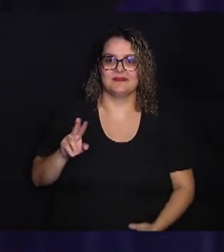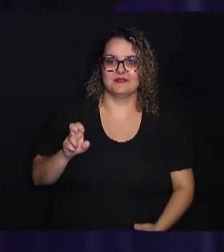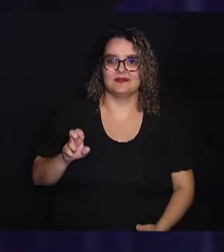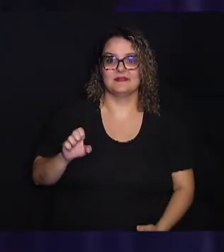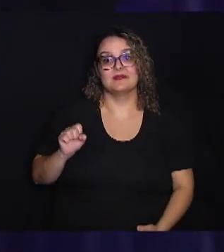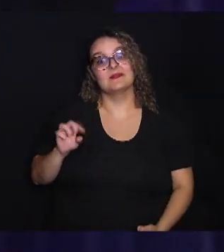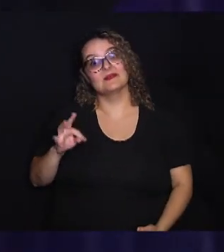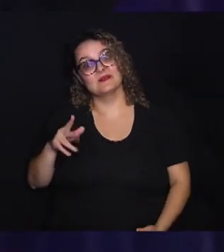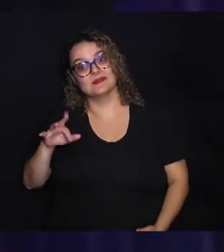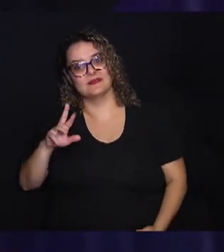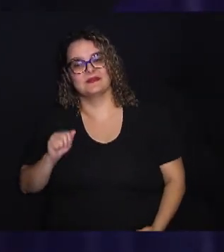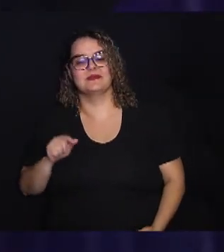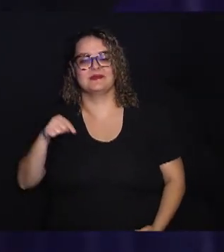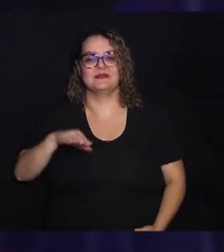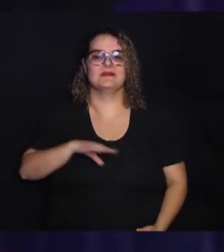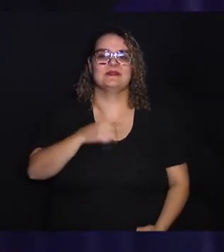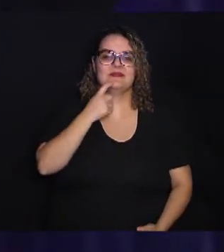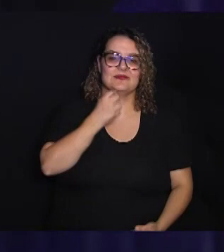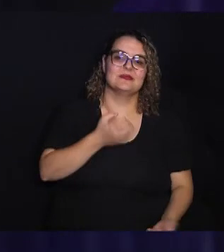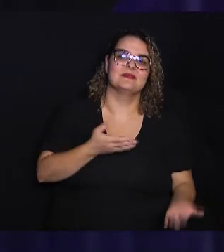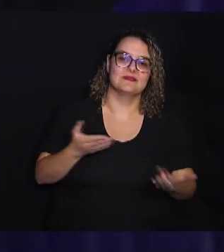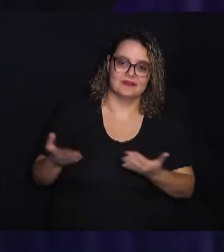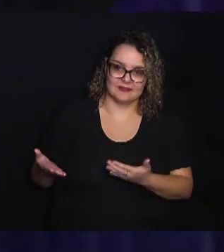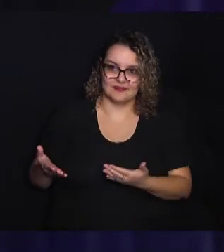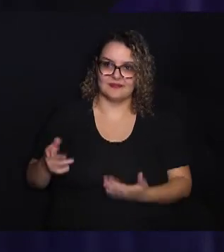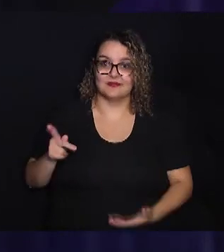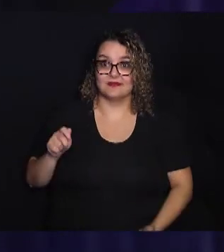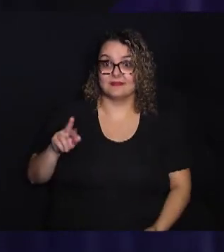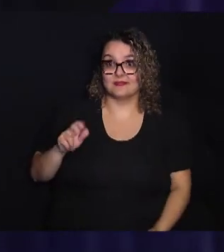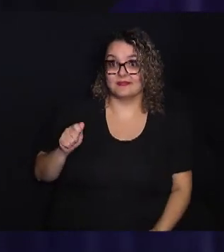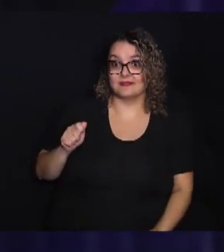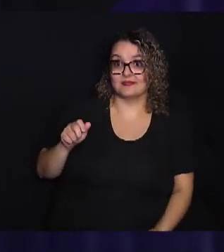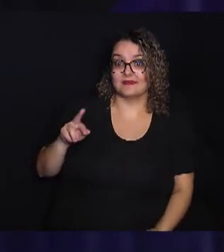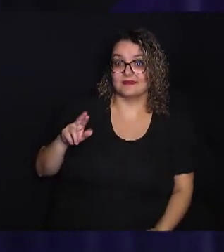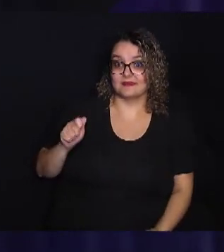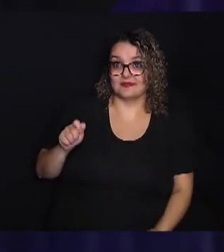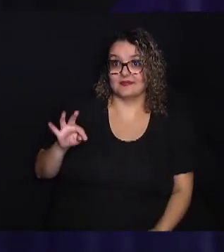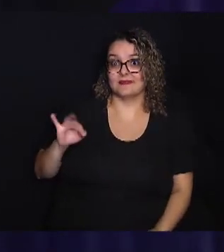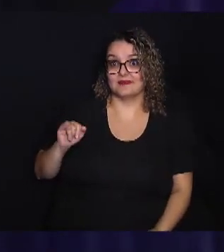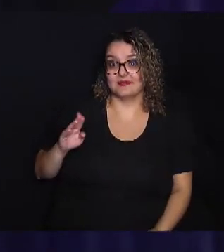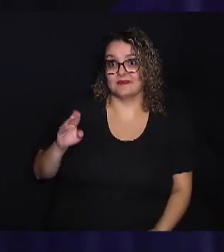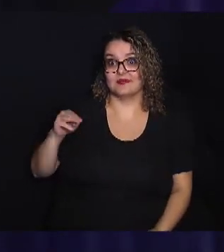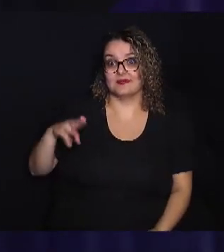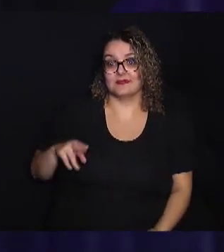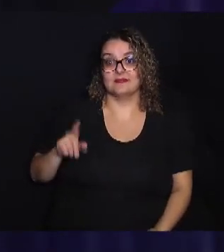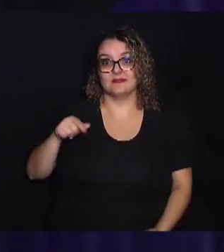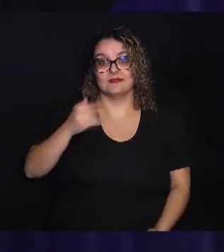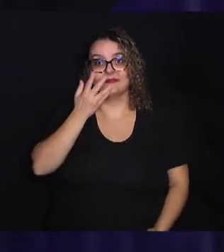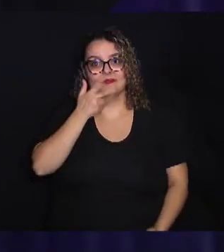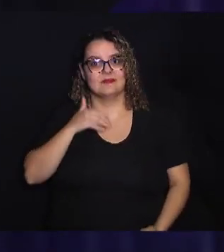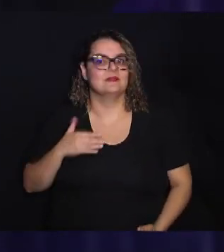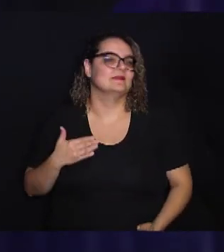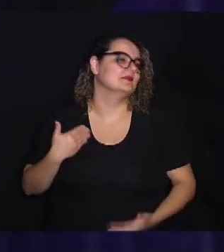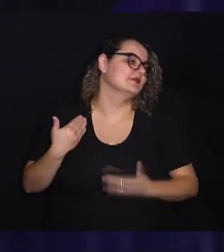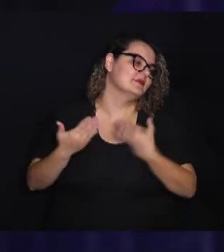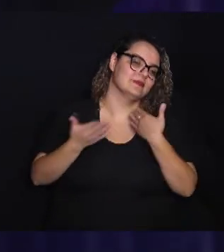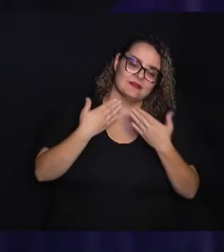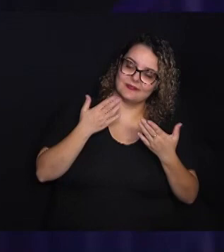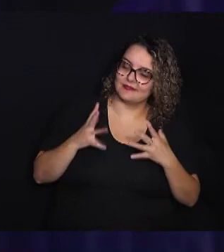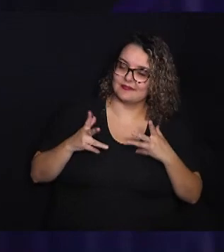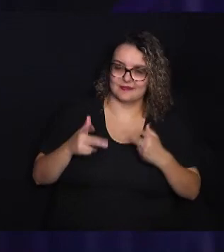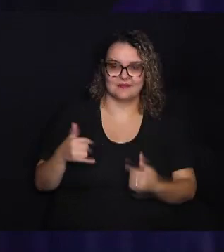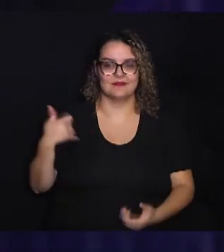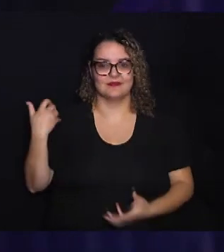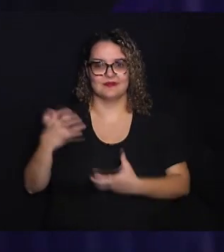Campinas. Vai ser um espetáculo Pararatimbum, que é classificado como infantil, mas dialoga com todas as idades. É